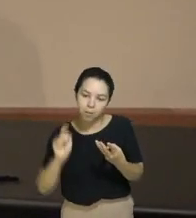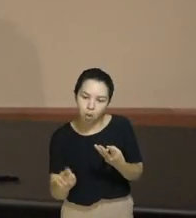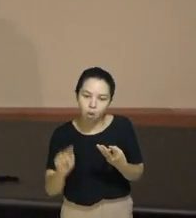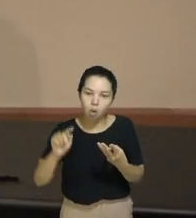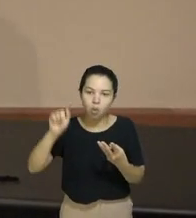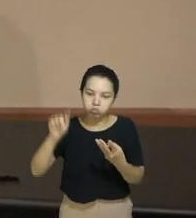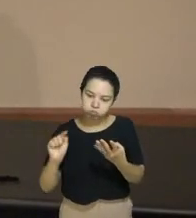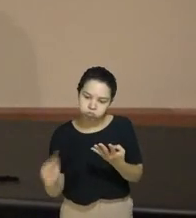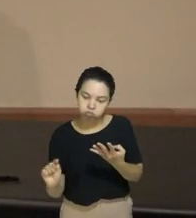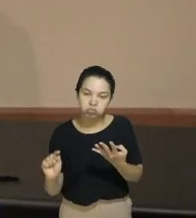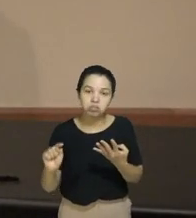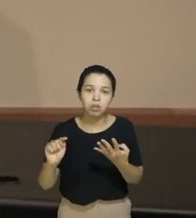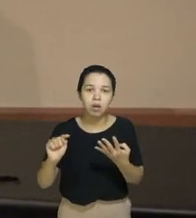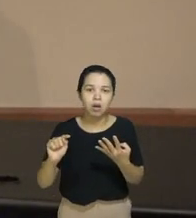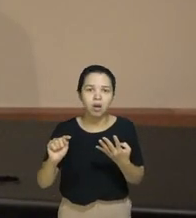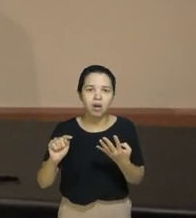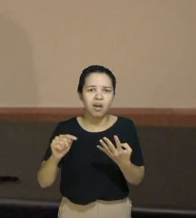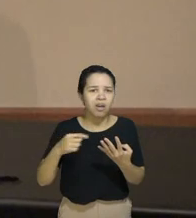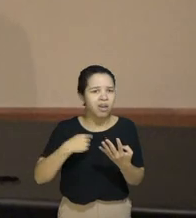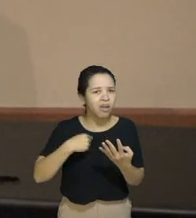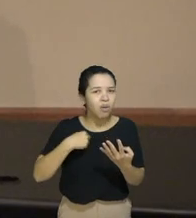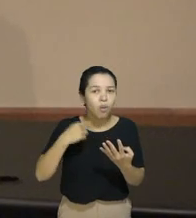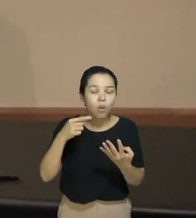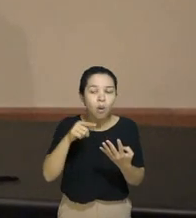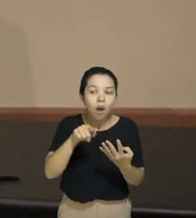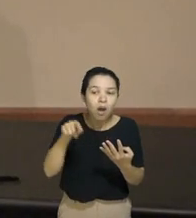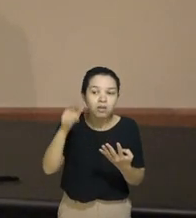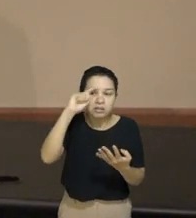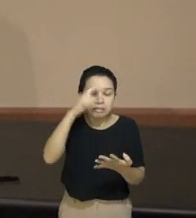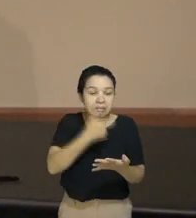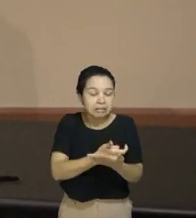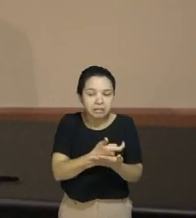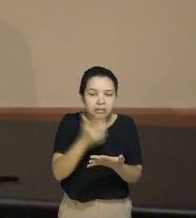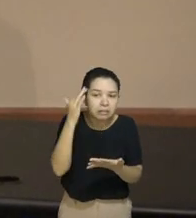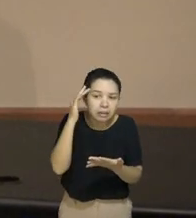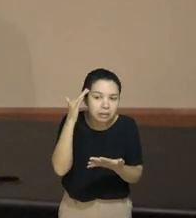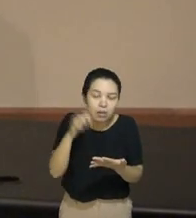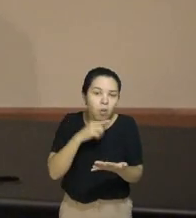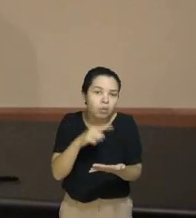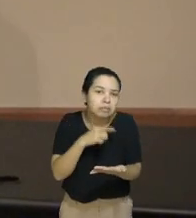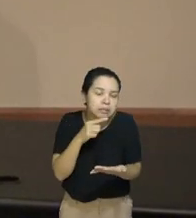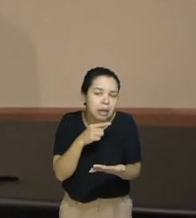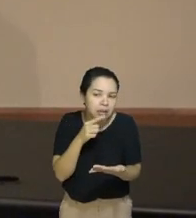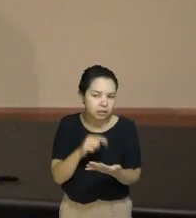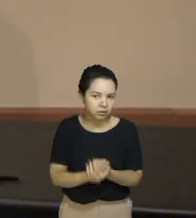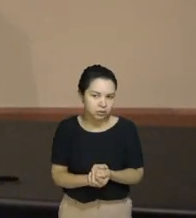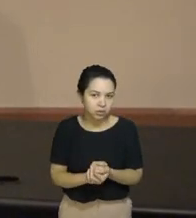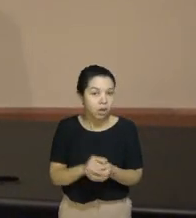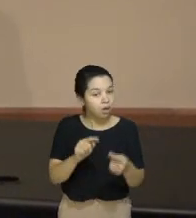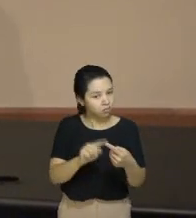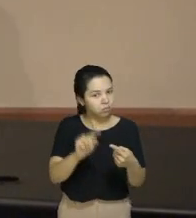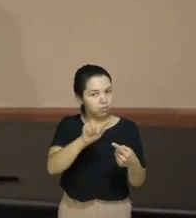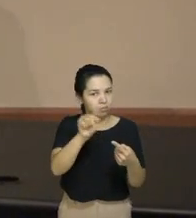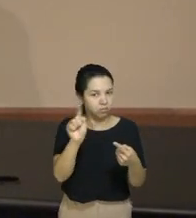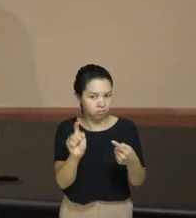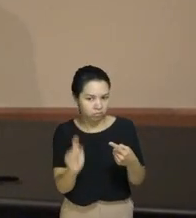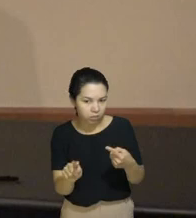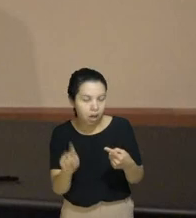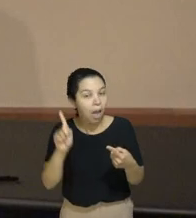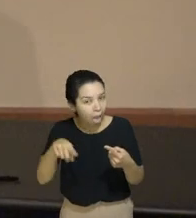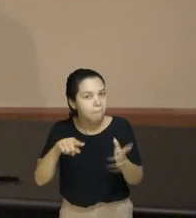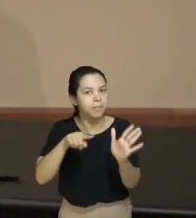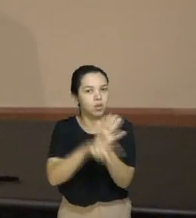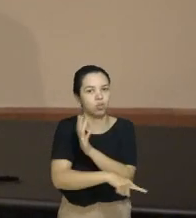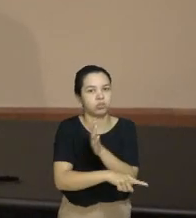igual. Mas há uma diferença no que a mensagem quer passar. João e Maria foram ao cinema? João e Maria foram ao